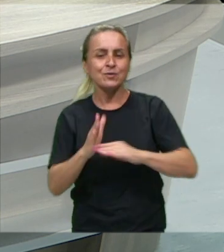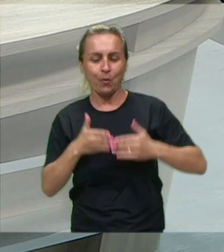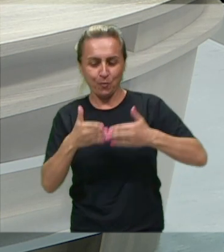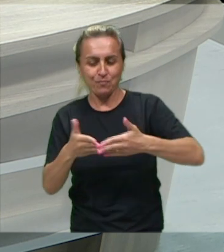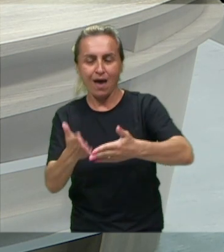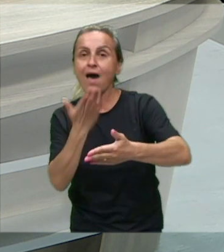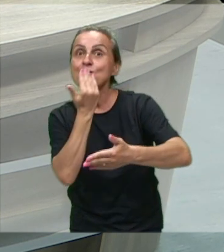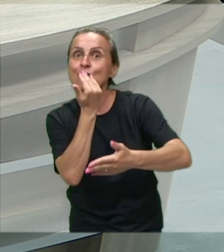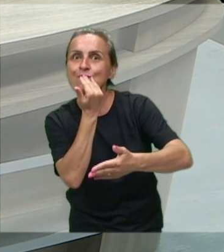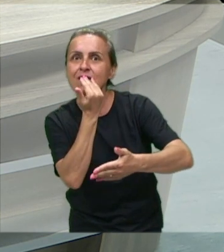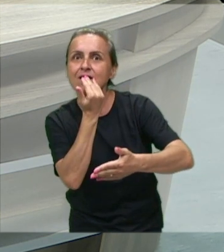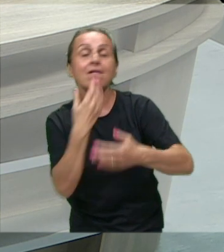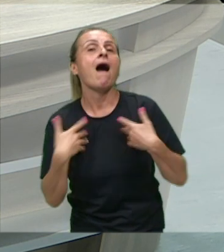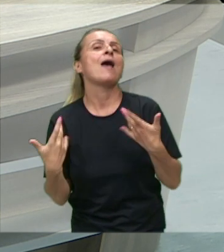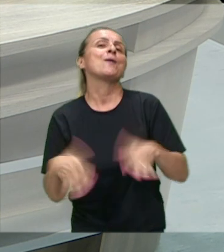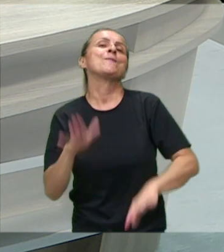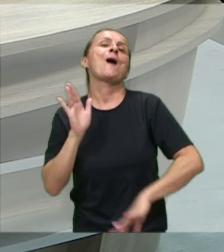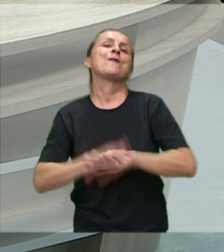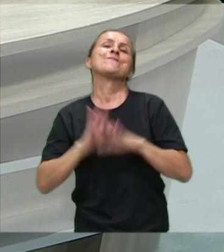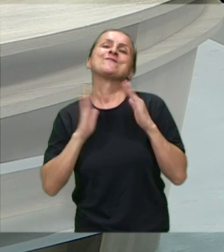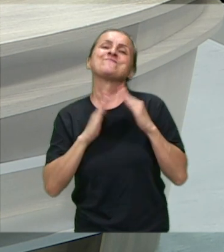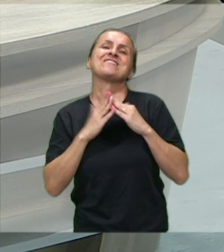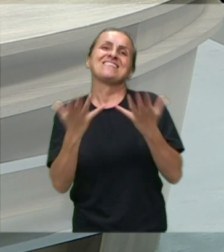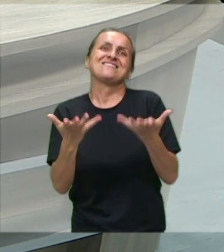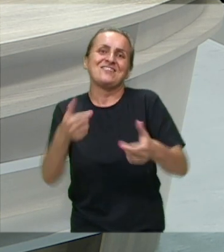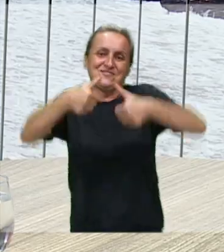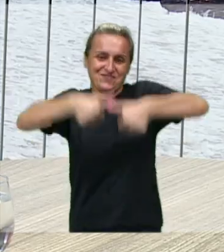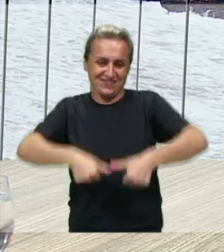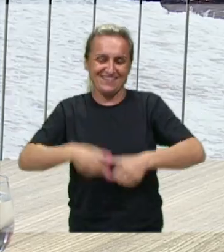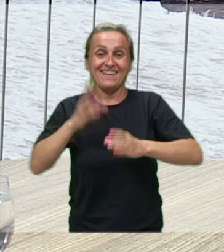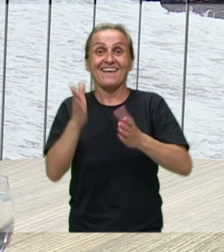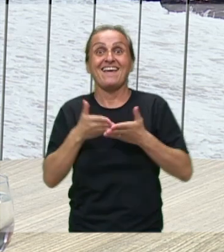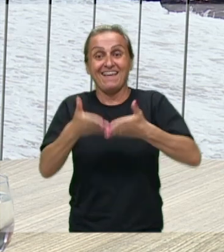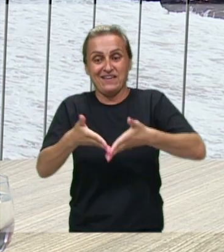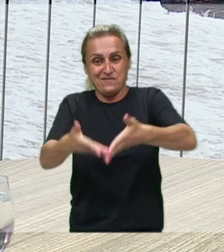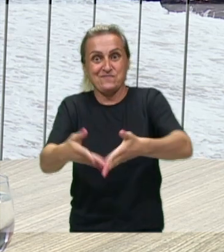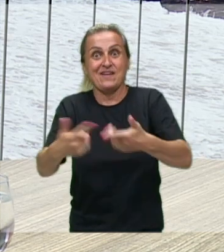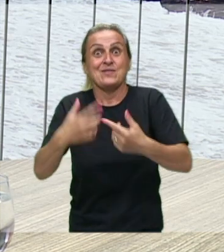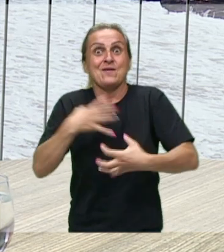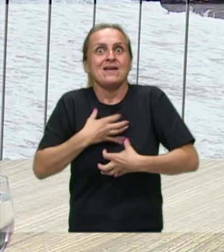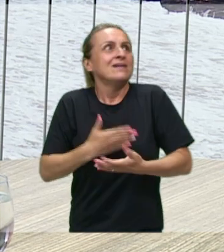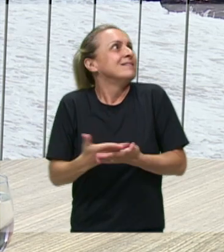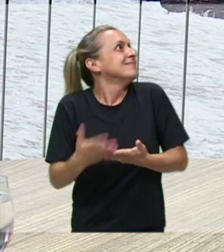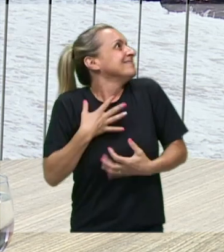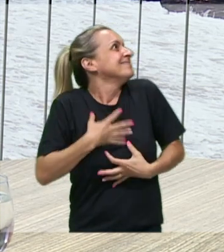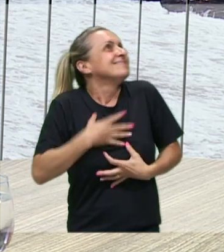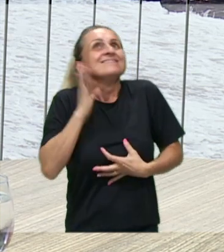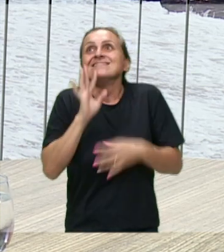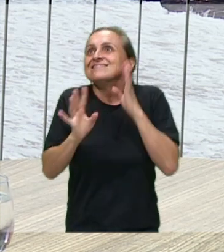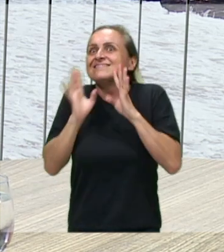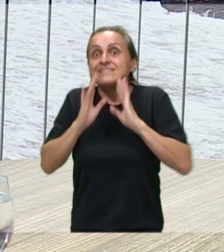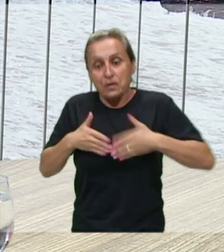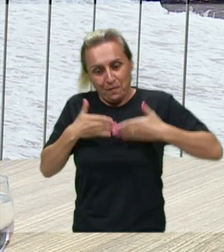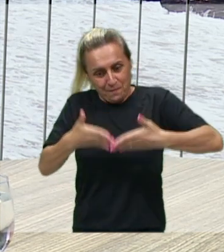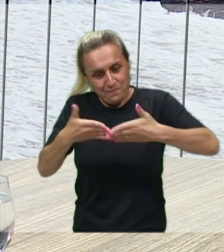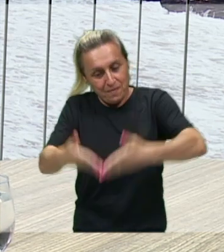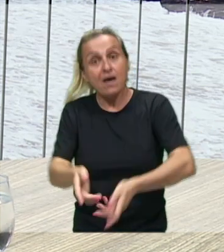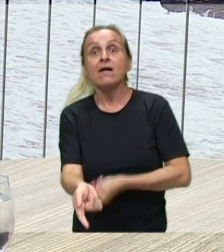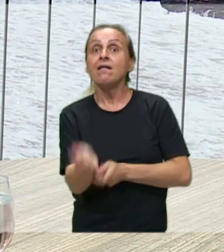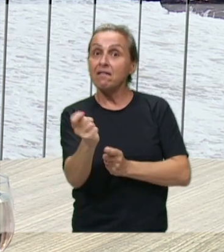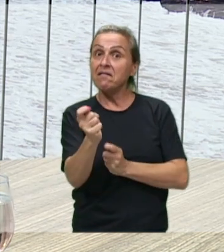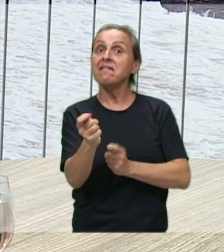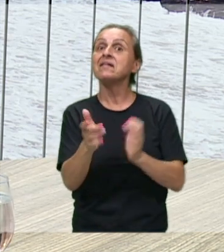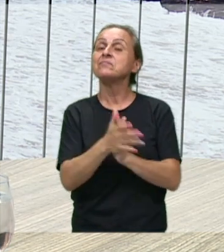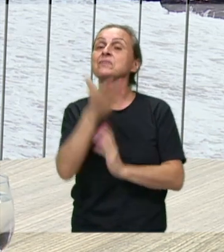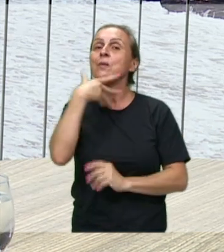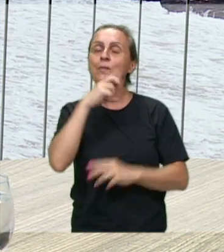no barco. Ah, pai, não quero mais ir embora, quero ficar com o pai. Então ele começou a sentir um clima, né, de que é o barco de pesca. Ó, o pai faz, ele